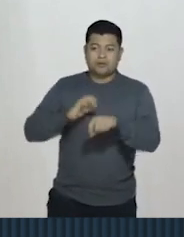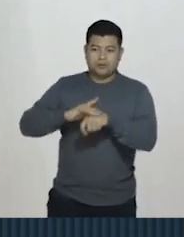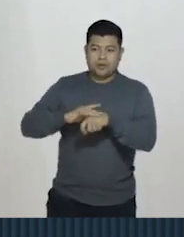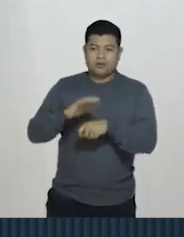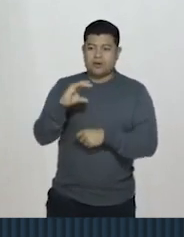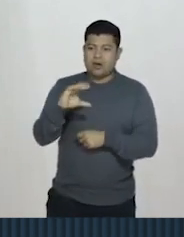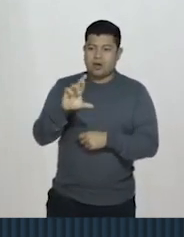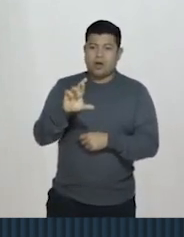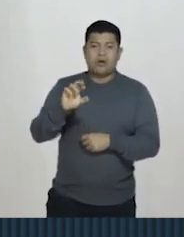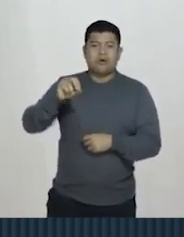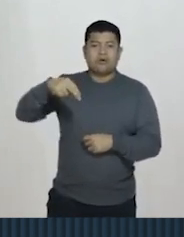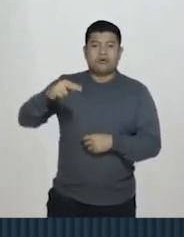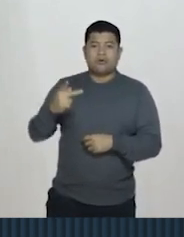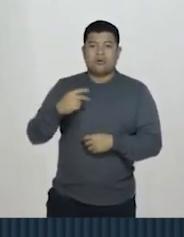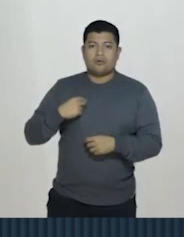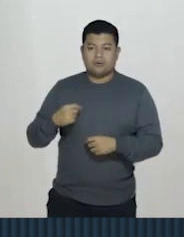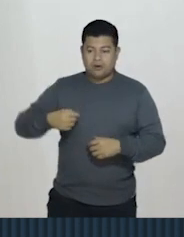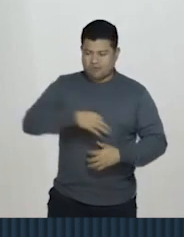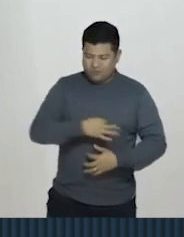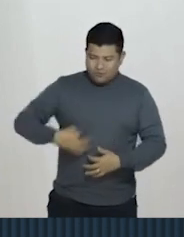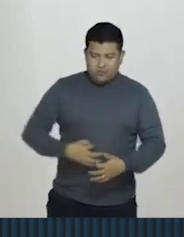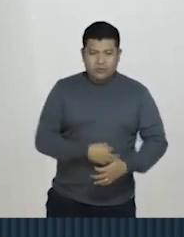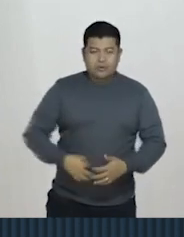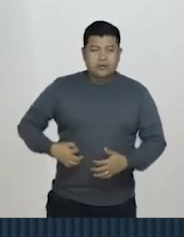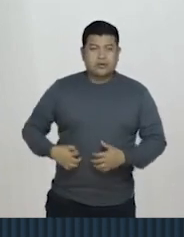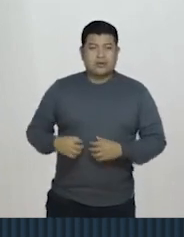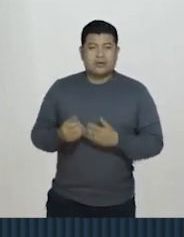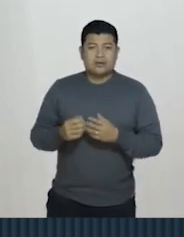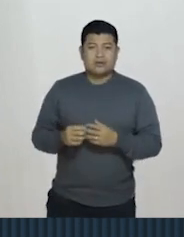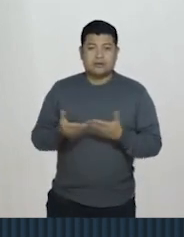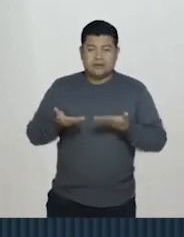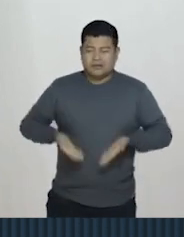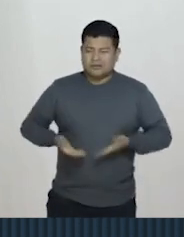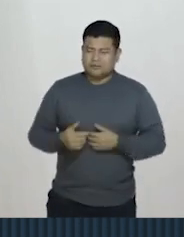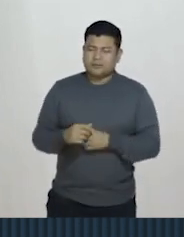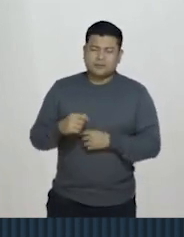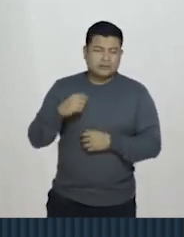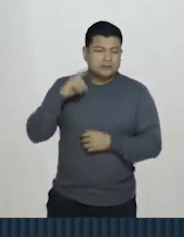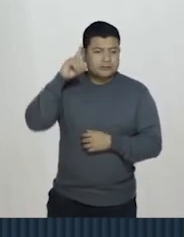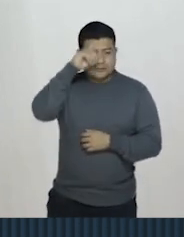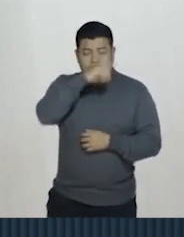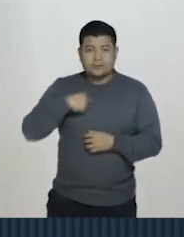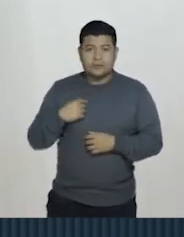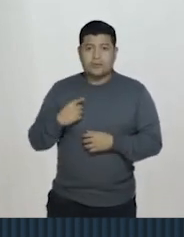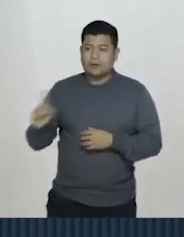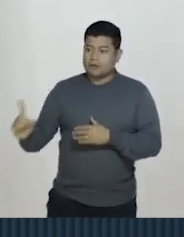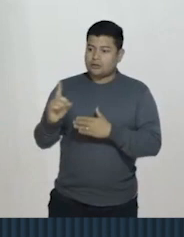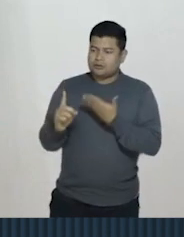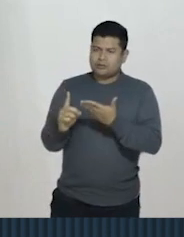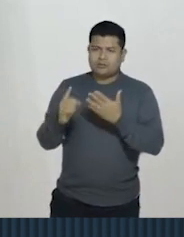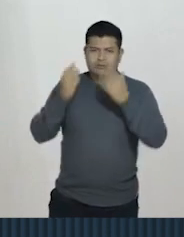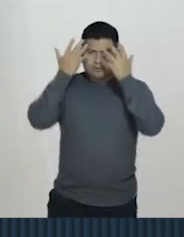uma hipersensibilidade no intestino. Chegou lá em casa, uma cara pálida, pensei que tinha morrido alguém. Ele falou, estou com uma doença